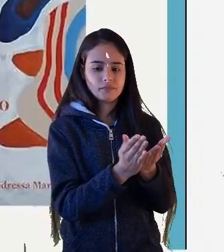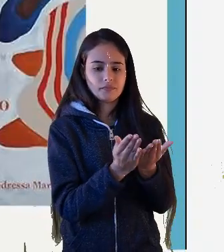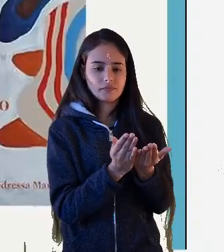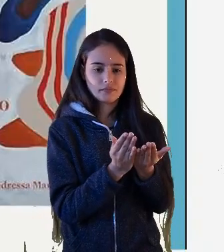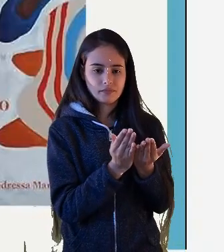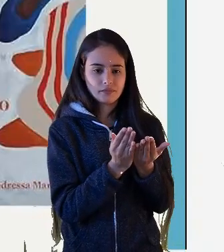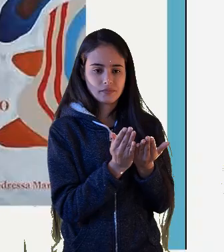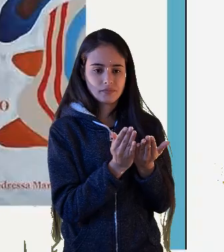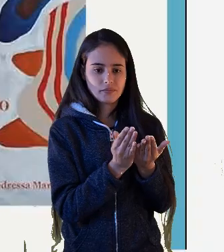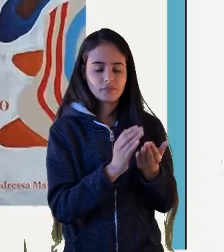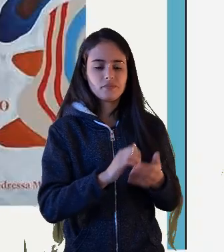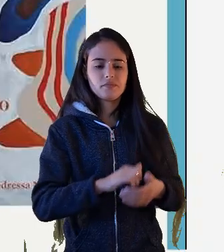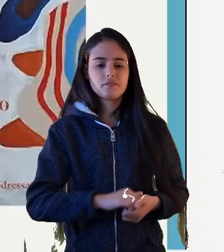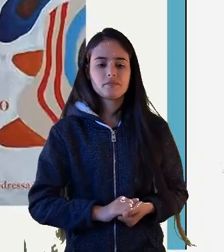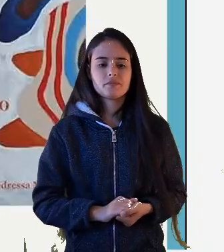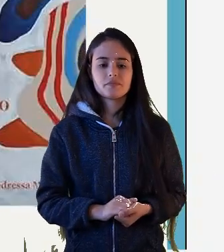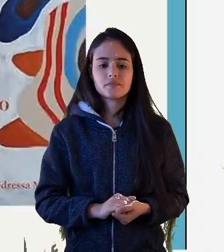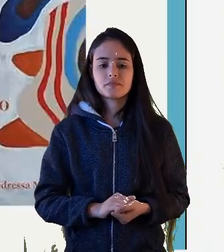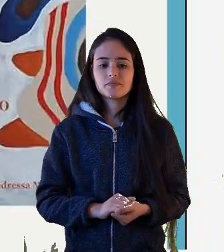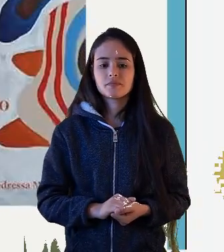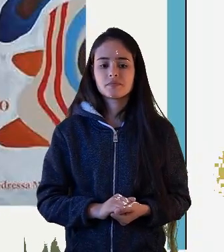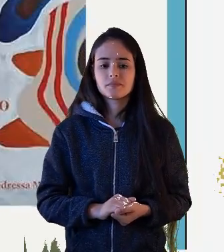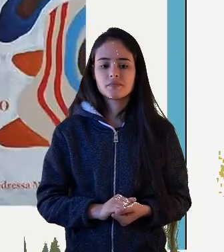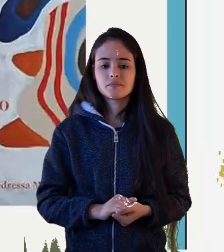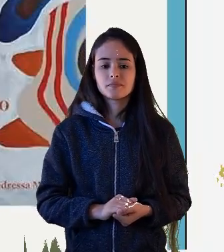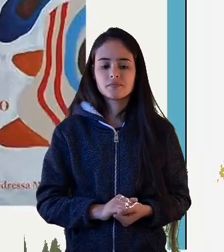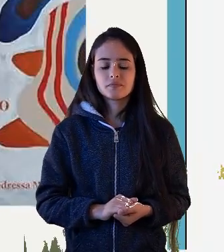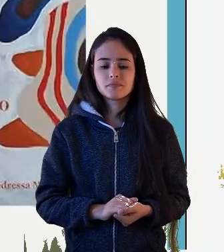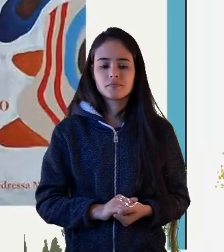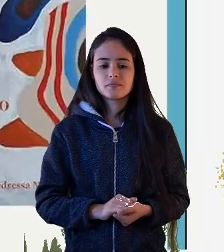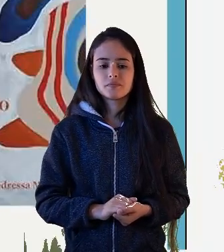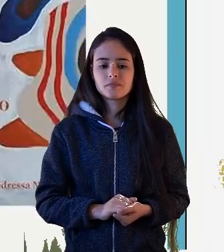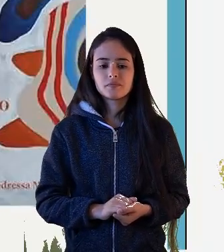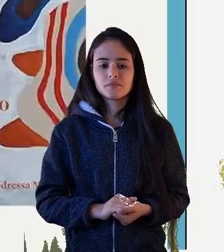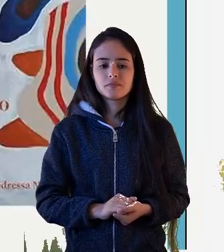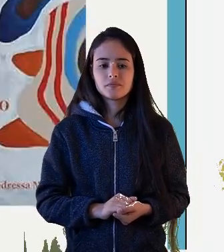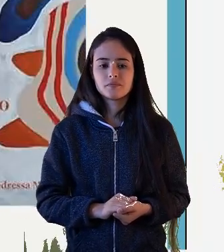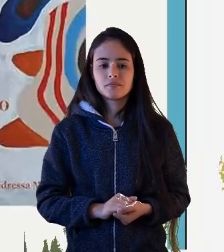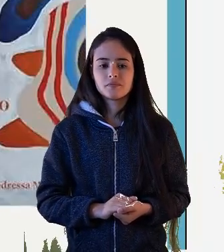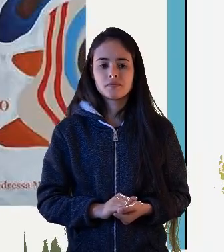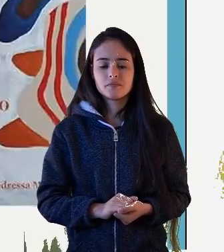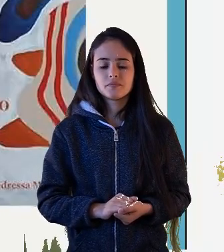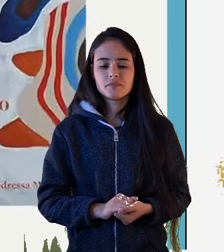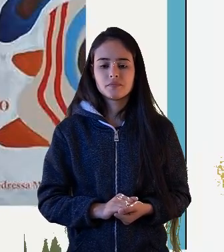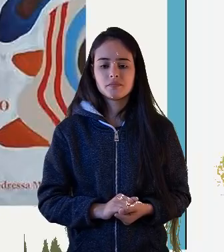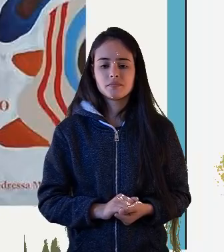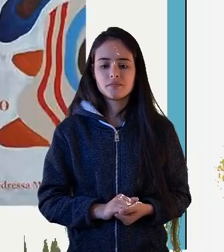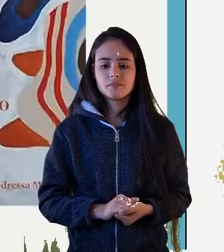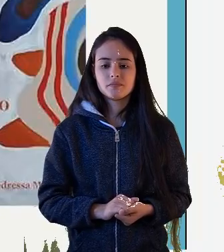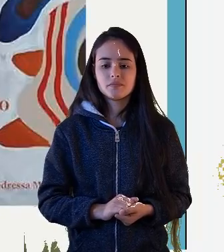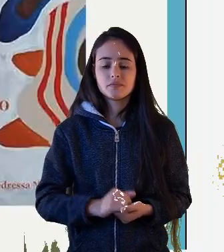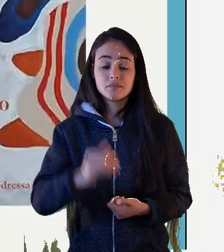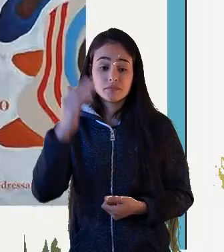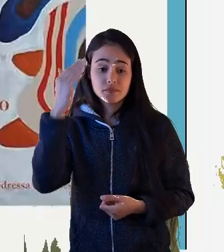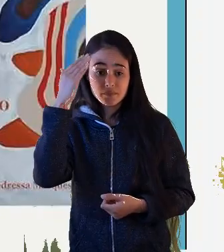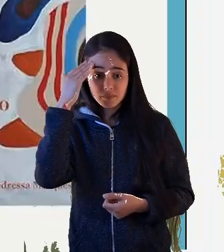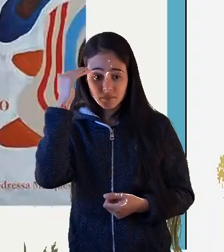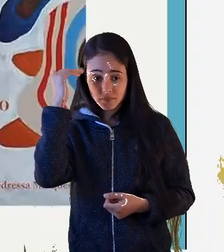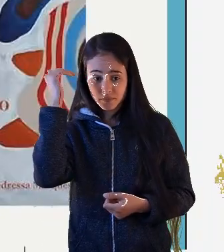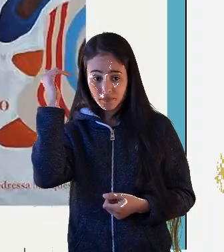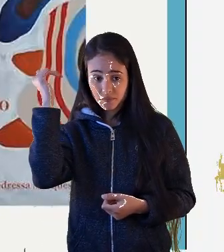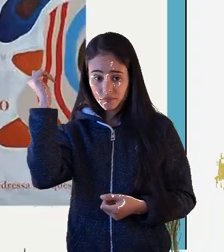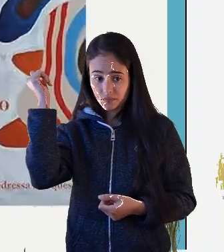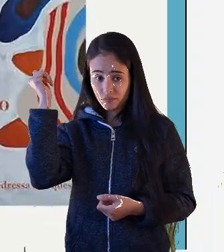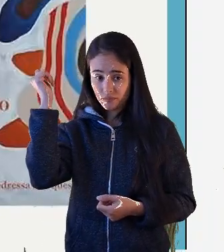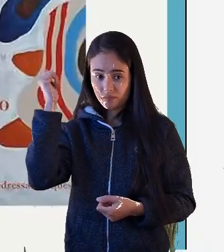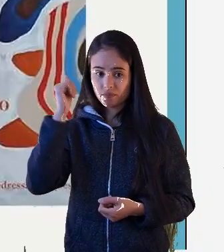adolescentes gostam muito, está no PNLD, né? Por isso que houve essa confusão de censura. Lá na escola a gente escolheu, então nós temos lá um para